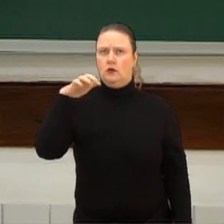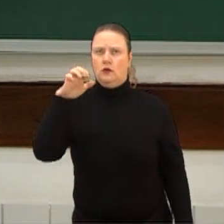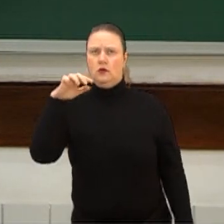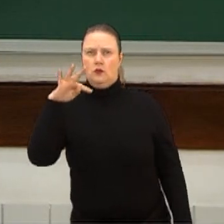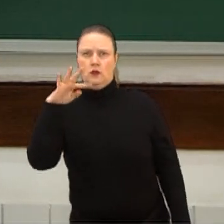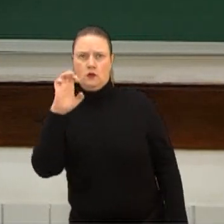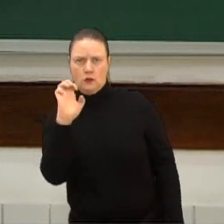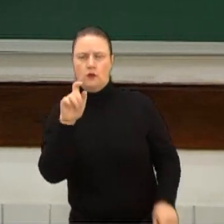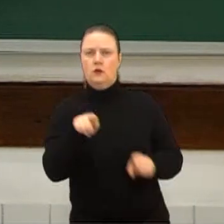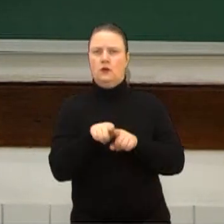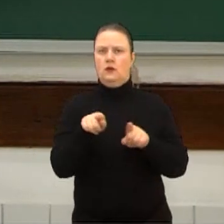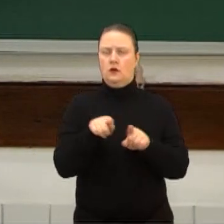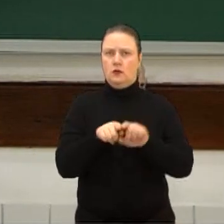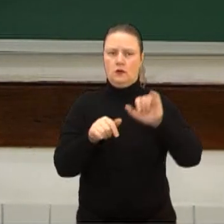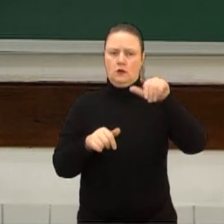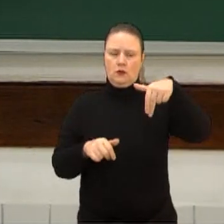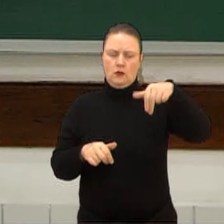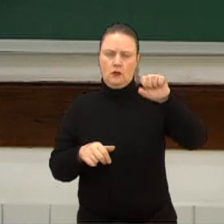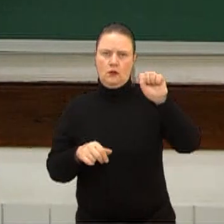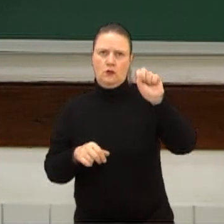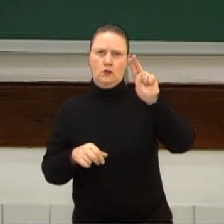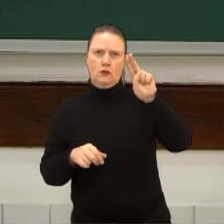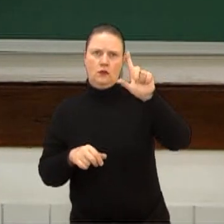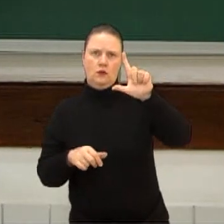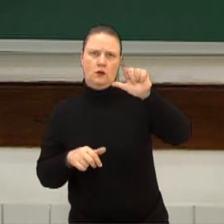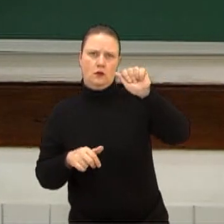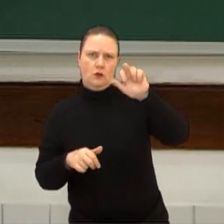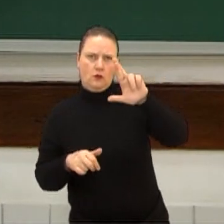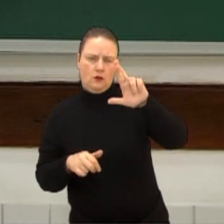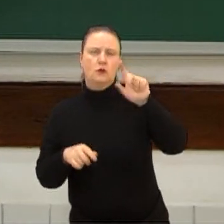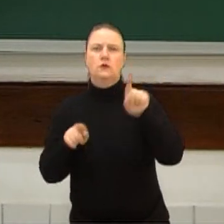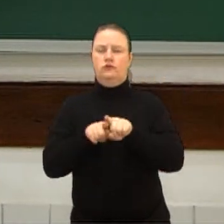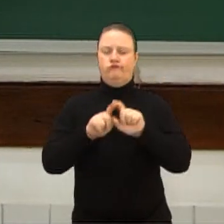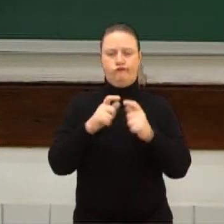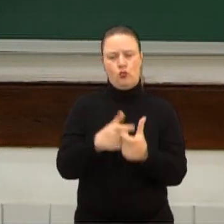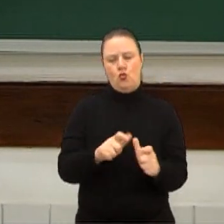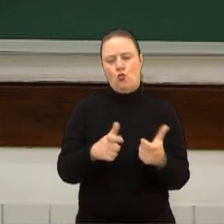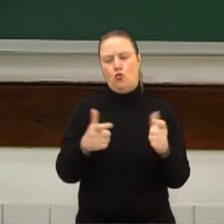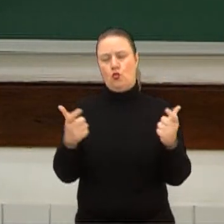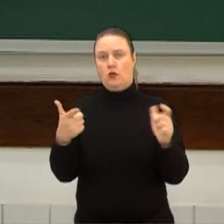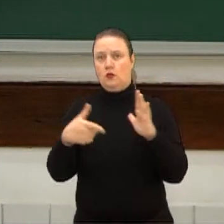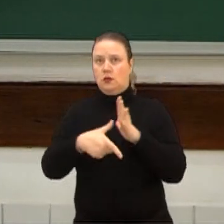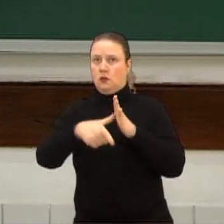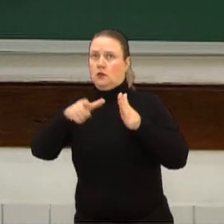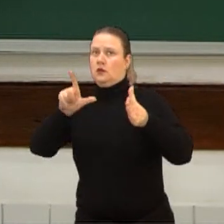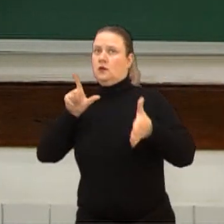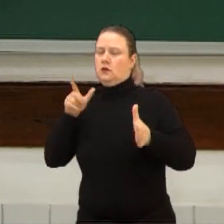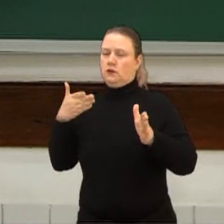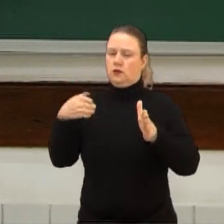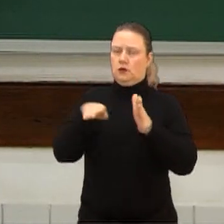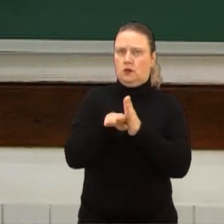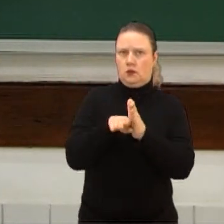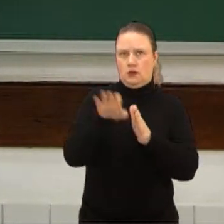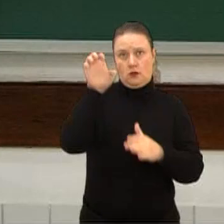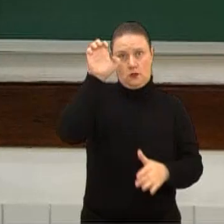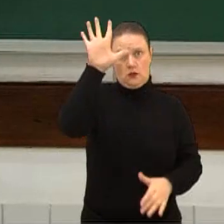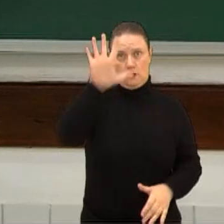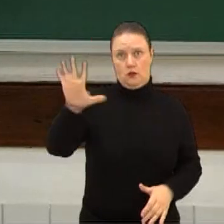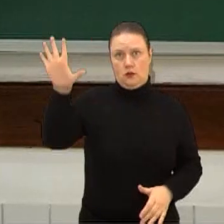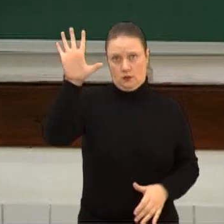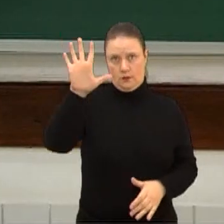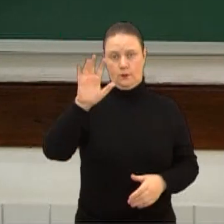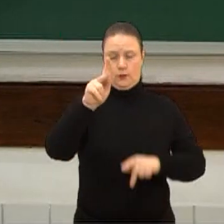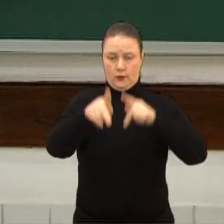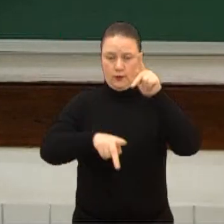nós percebemos que houve um grande crescimento anterior à chegada do colonizador europeu.